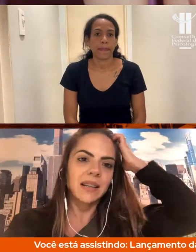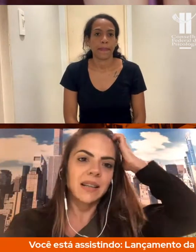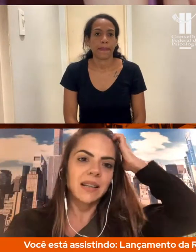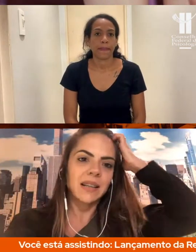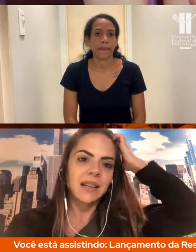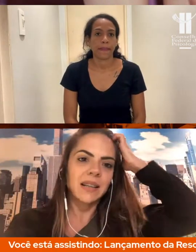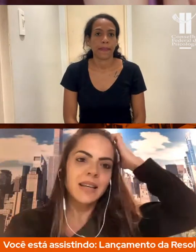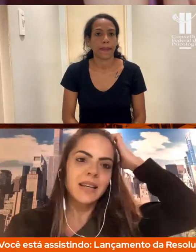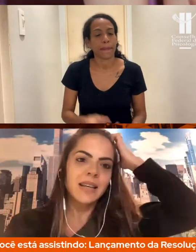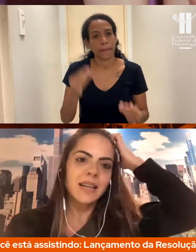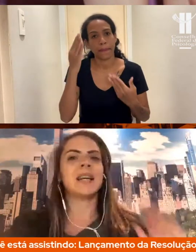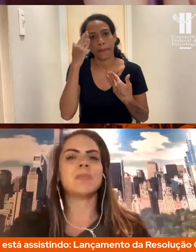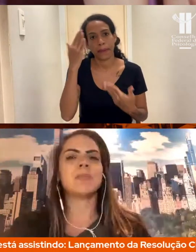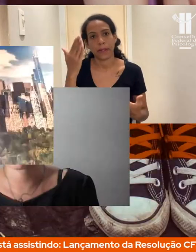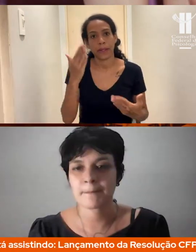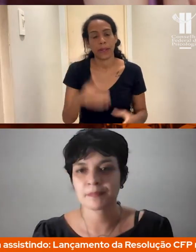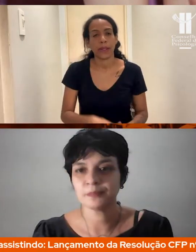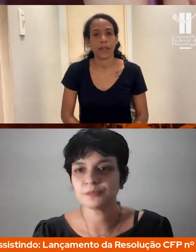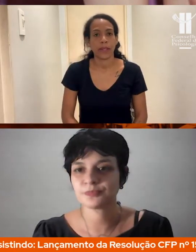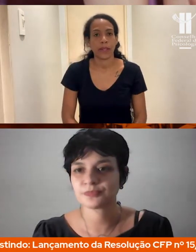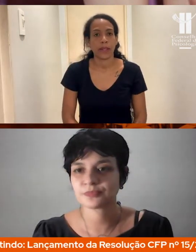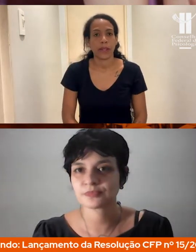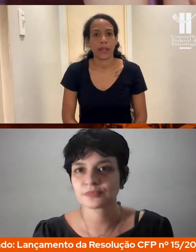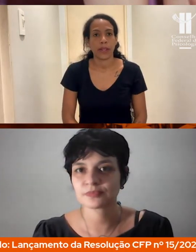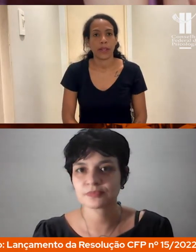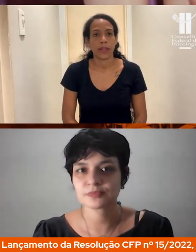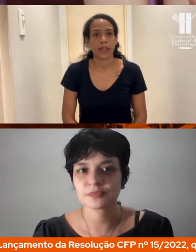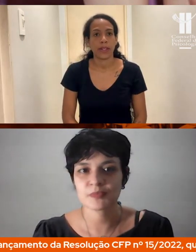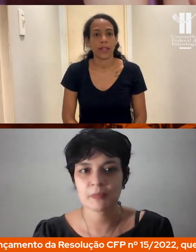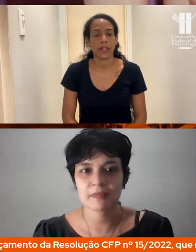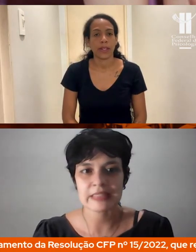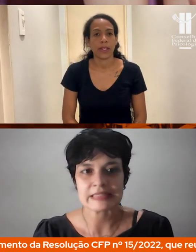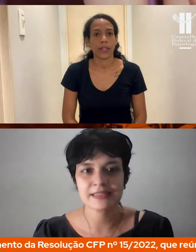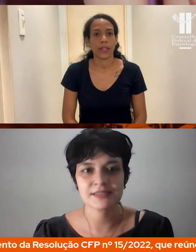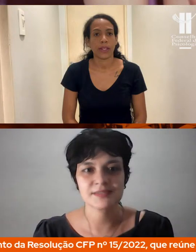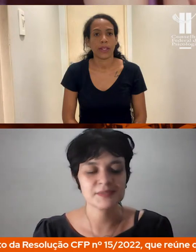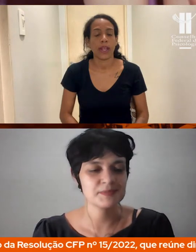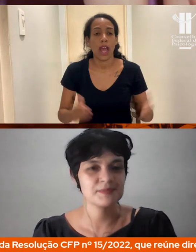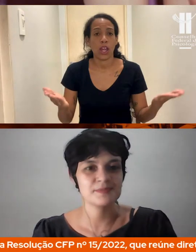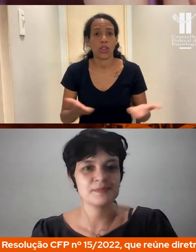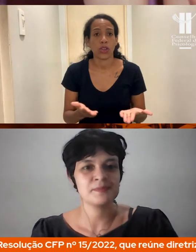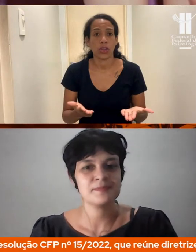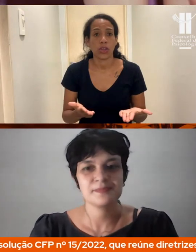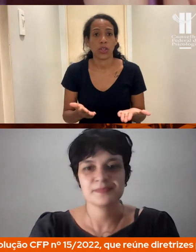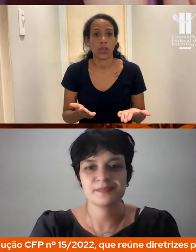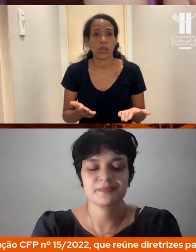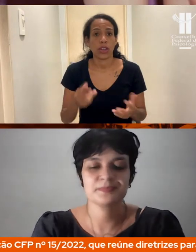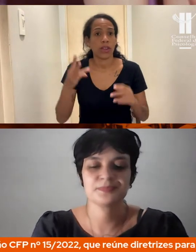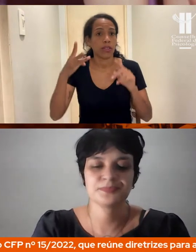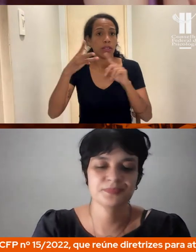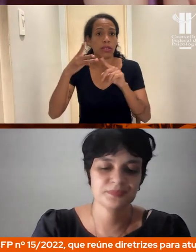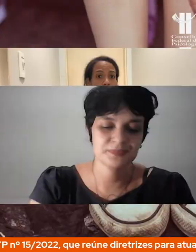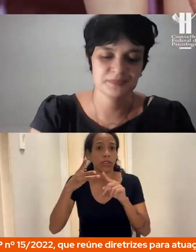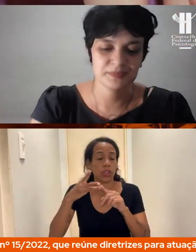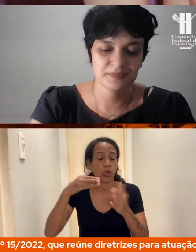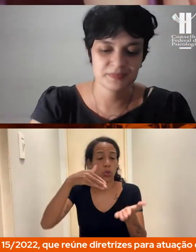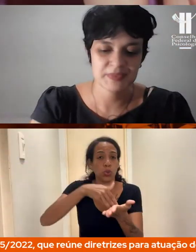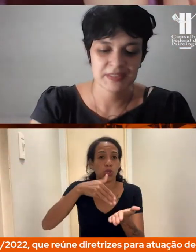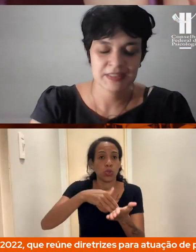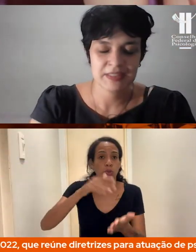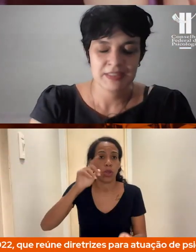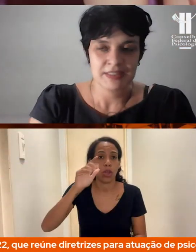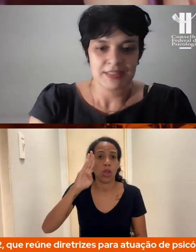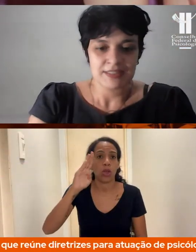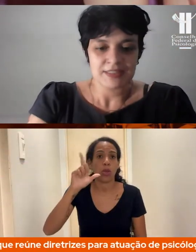Obrigada, Thaís. Obrigada pelas suas contribuições. Agora a gente está indo para o nosso terceiro e último bloco, né?